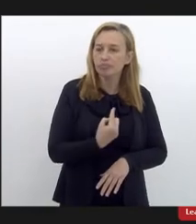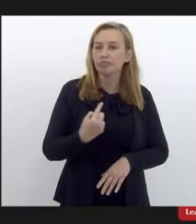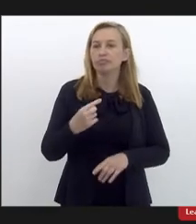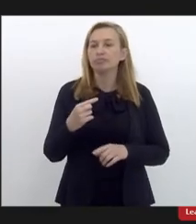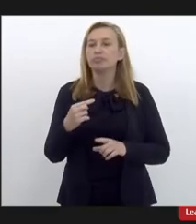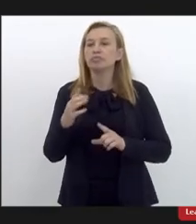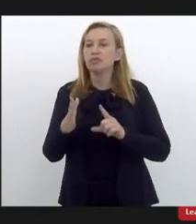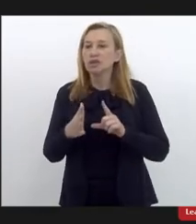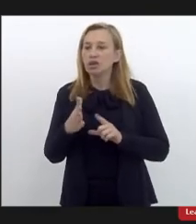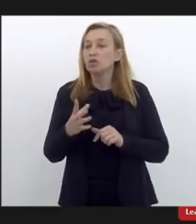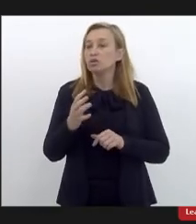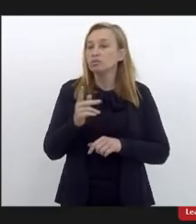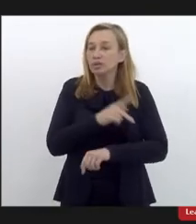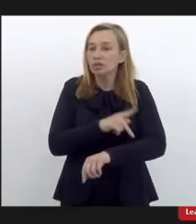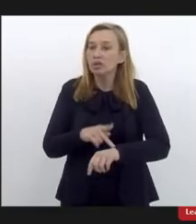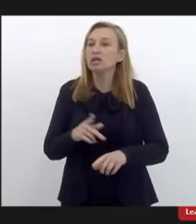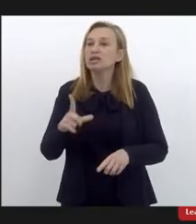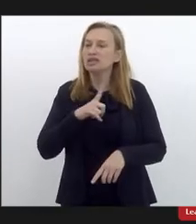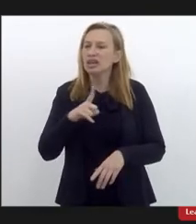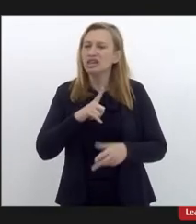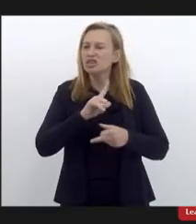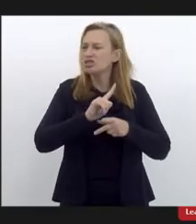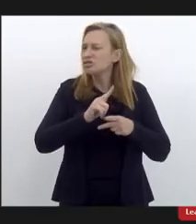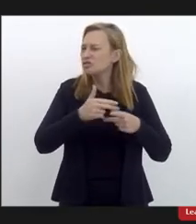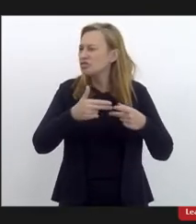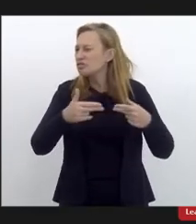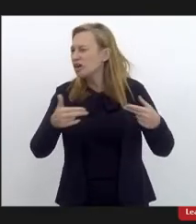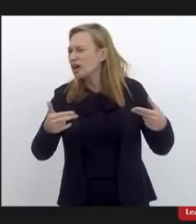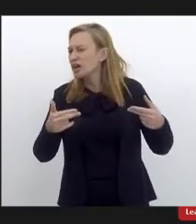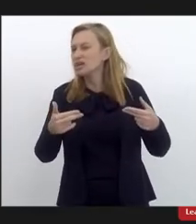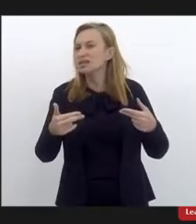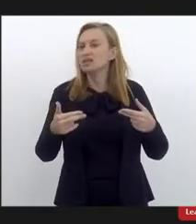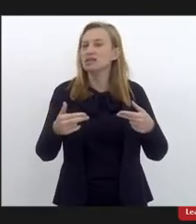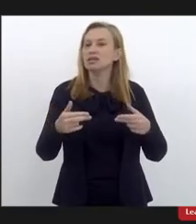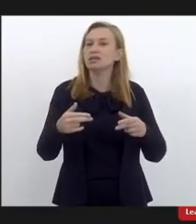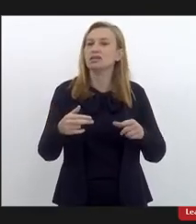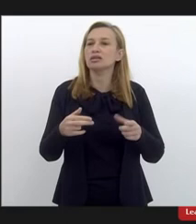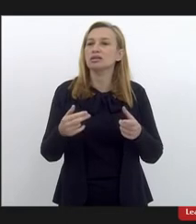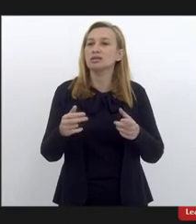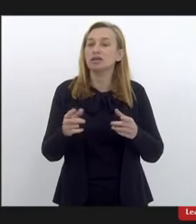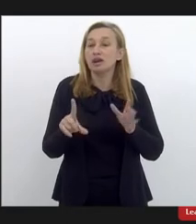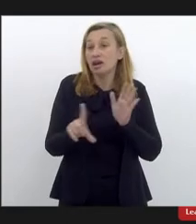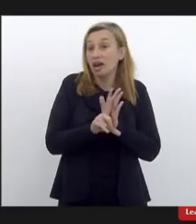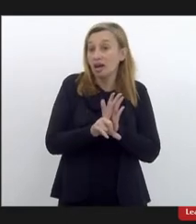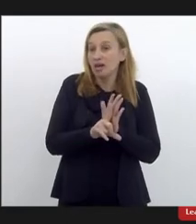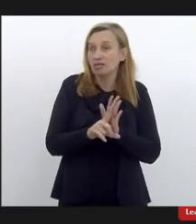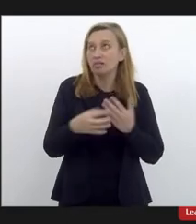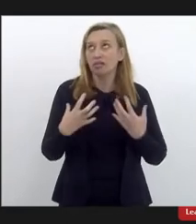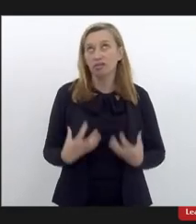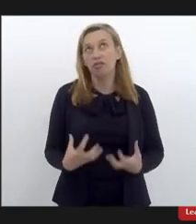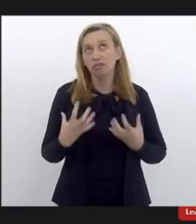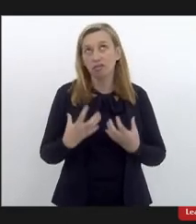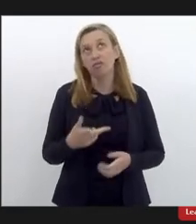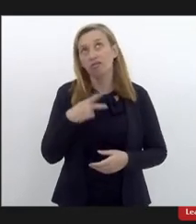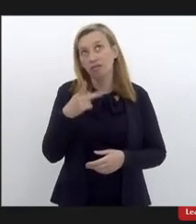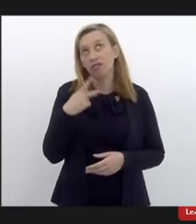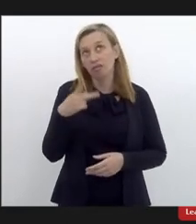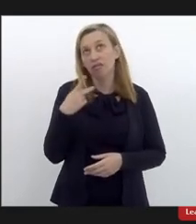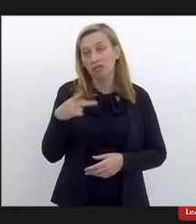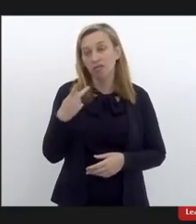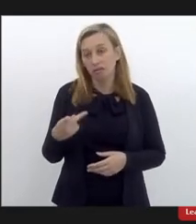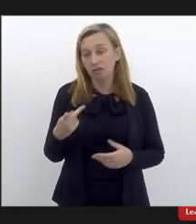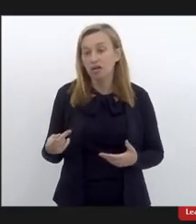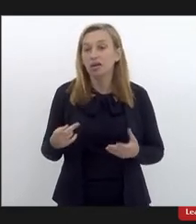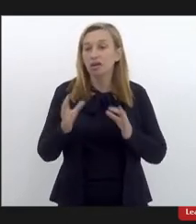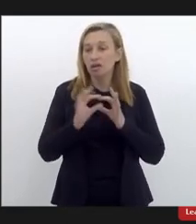do pedagogo. E a gente tem aí diversas legislações, né, não vou cansar aqui todo mundo falando todas elas, eu acho que a